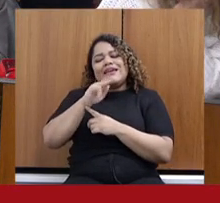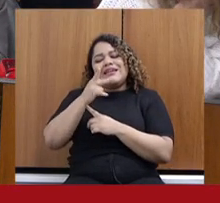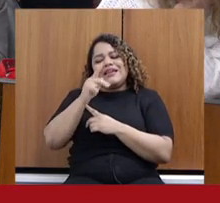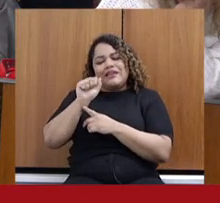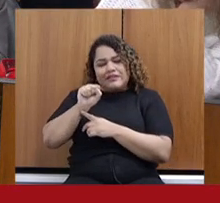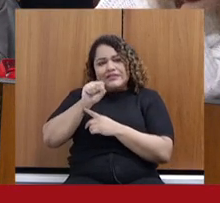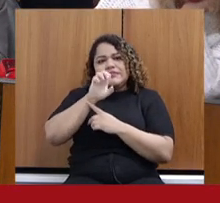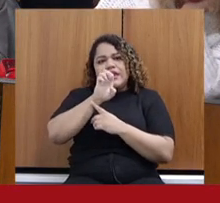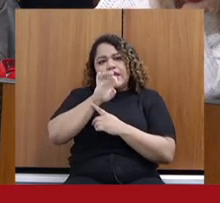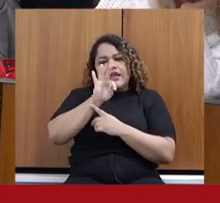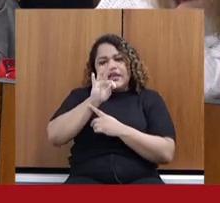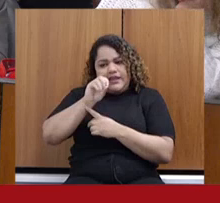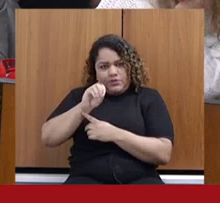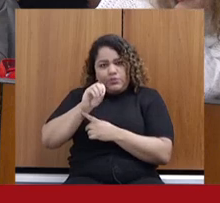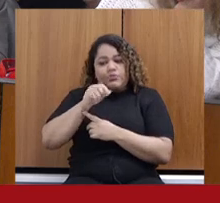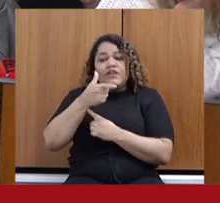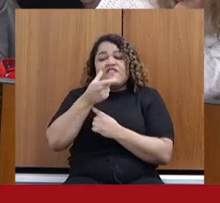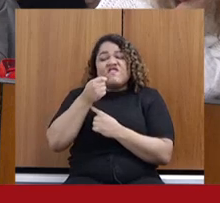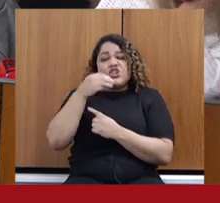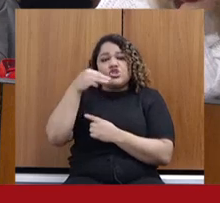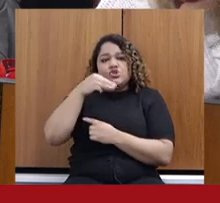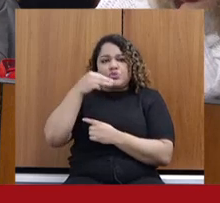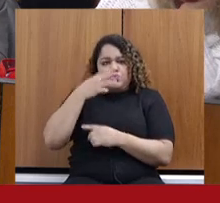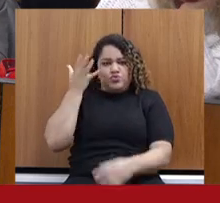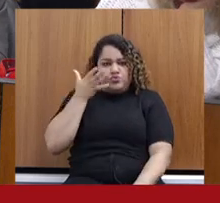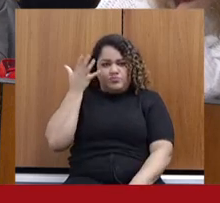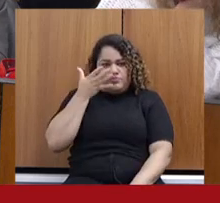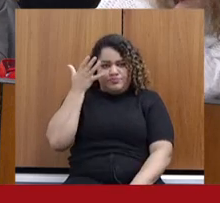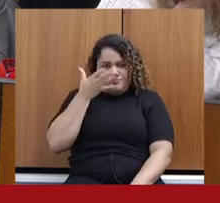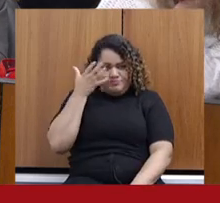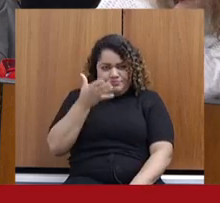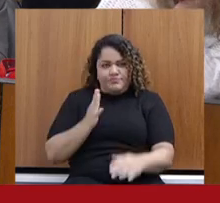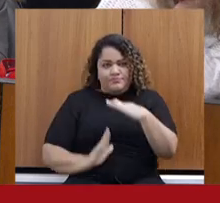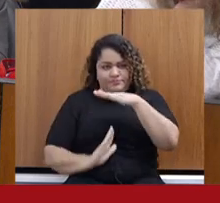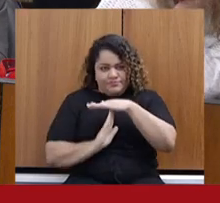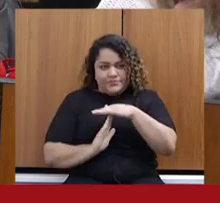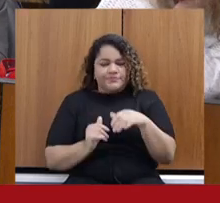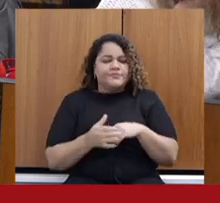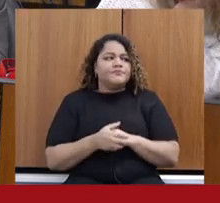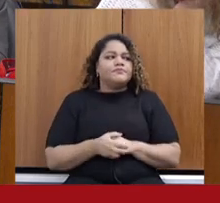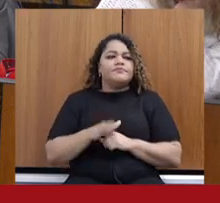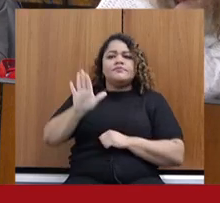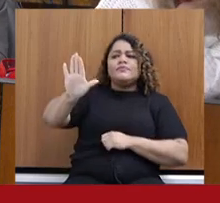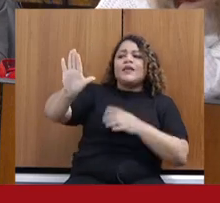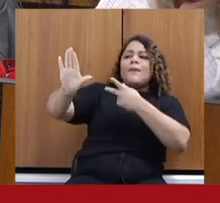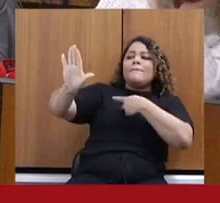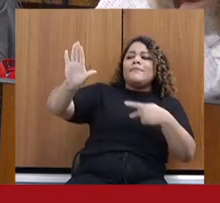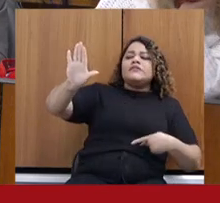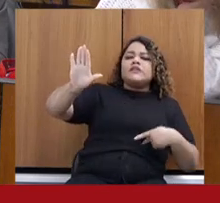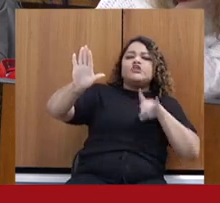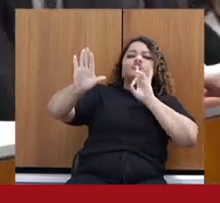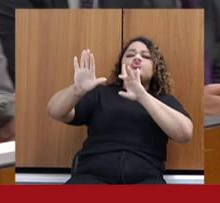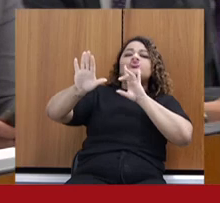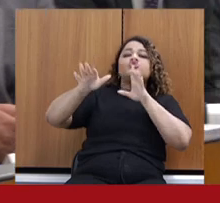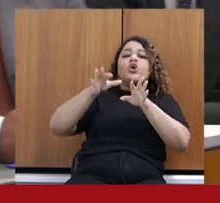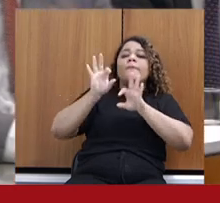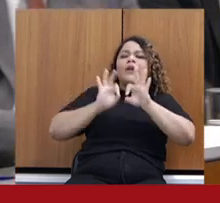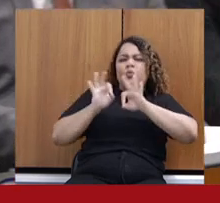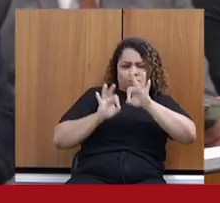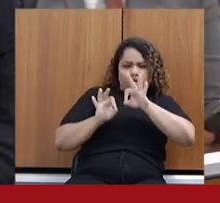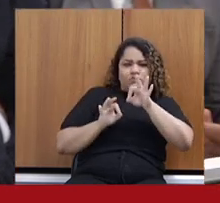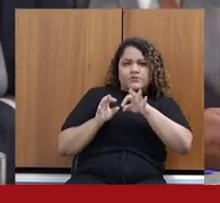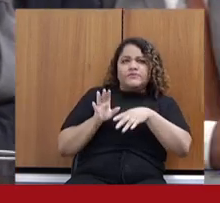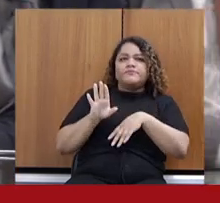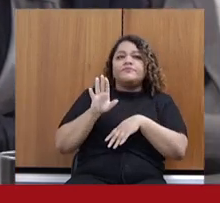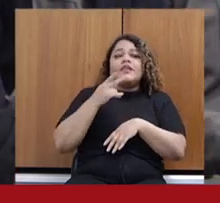minutos para sua exposição. Presidente, só uma questão de ordem dos trabalhos, por gentileza. Só apenas orientação. Vossa Excelência, quando disse que os